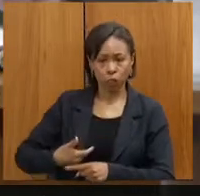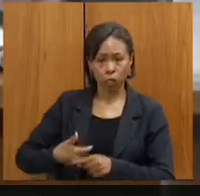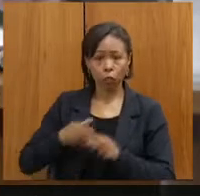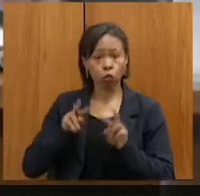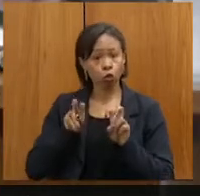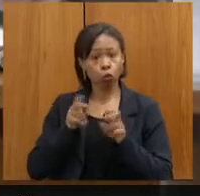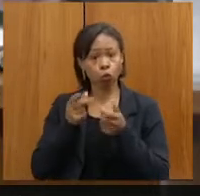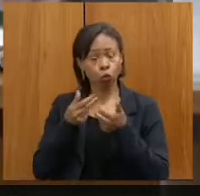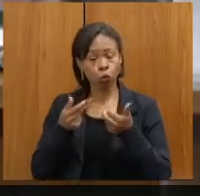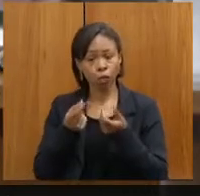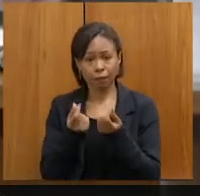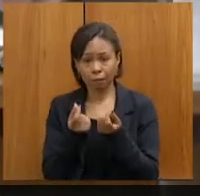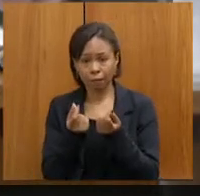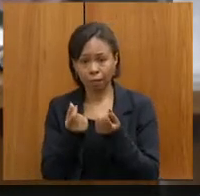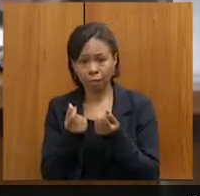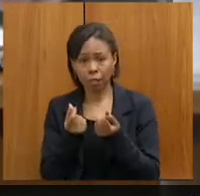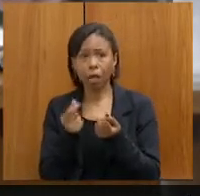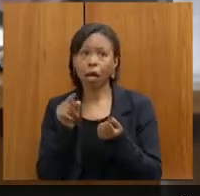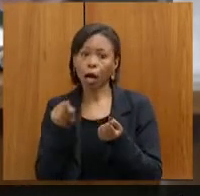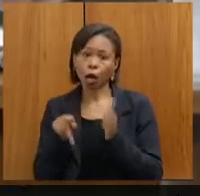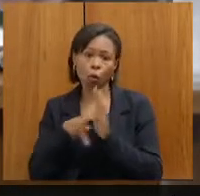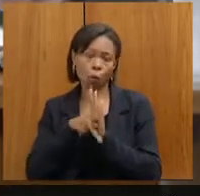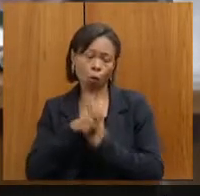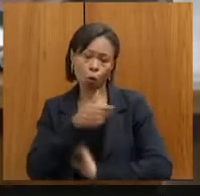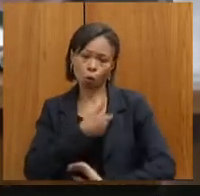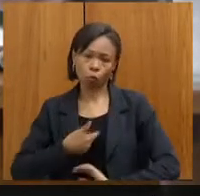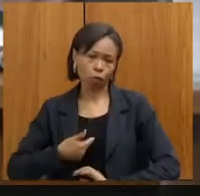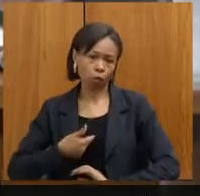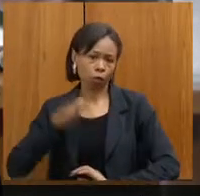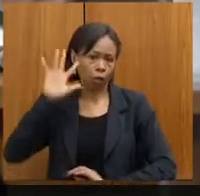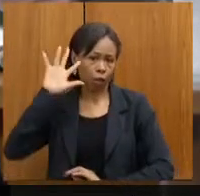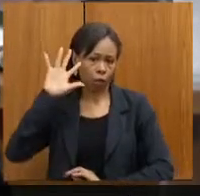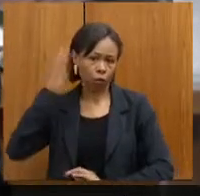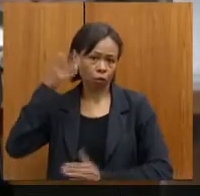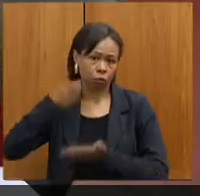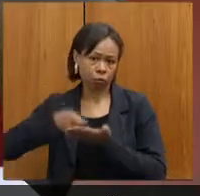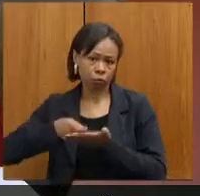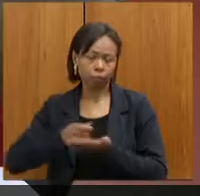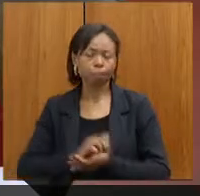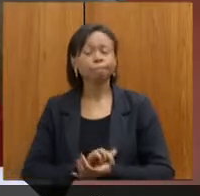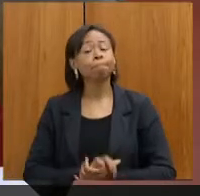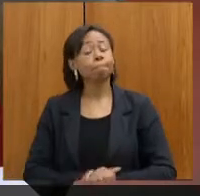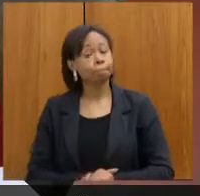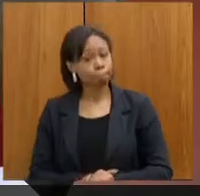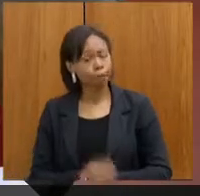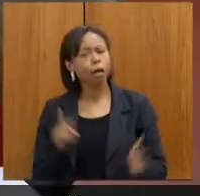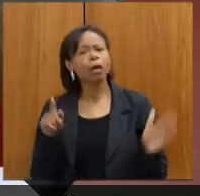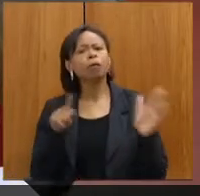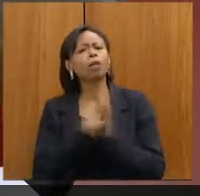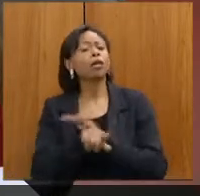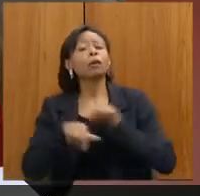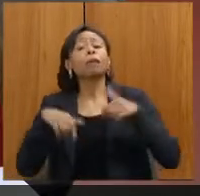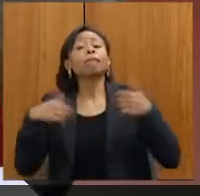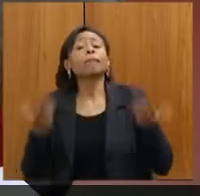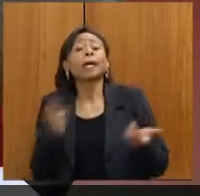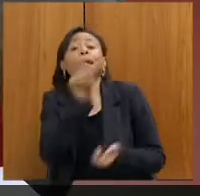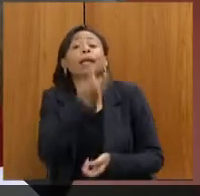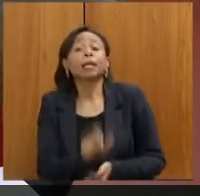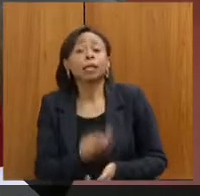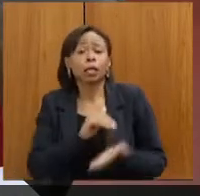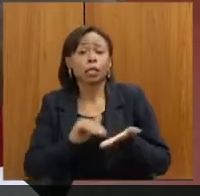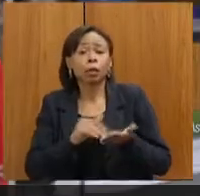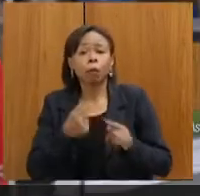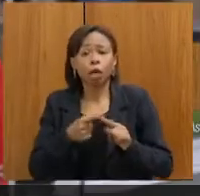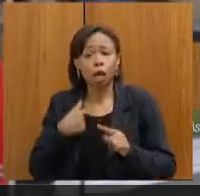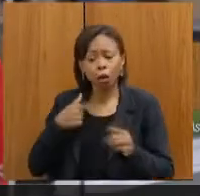questão financeira e em cima disso ele toma sua decisão eu faço essa pergunta para quem secretário porque